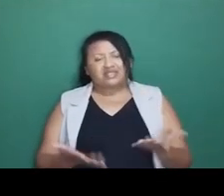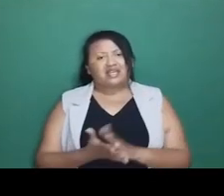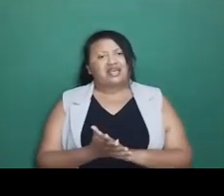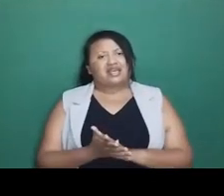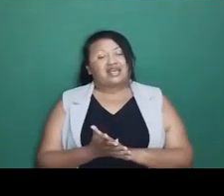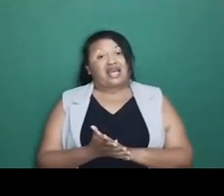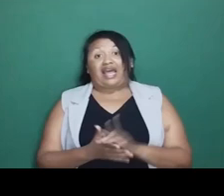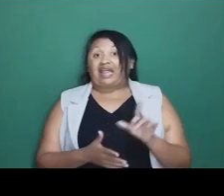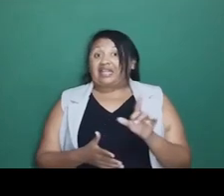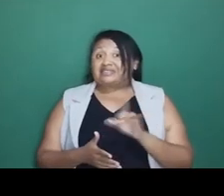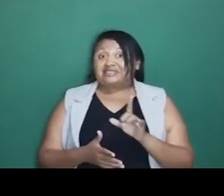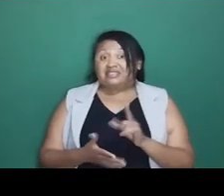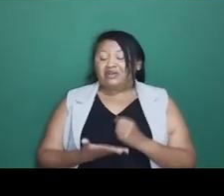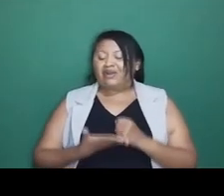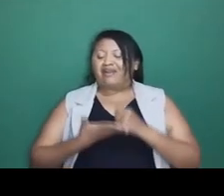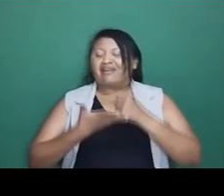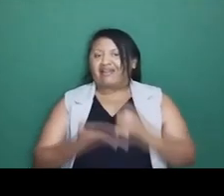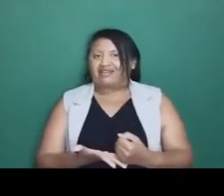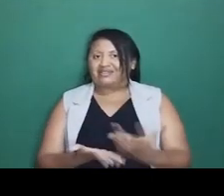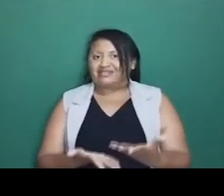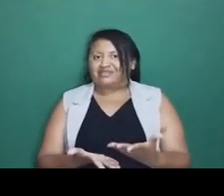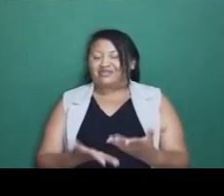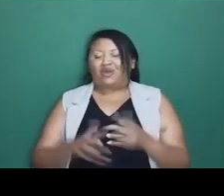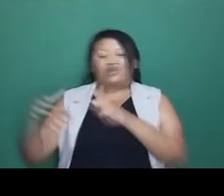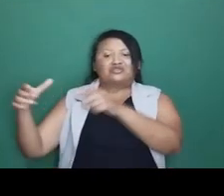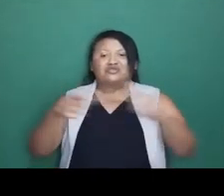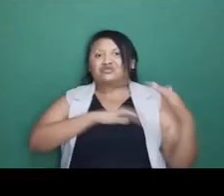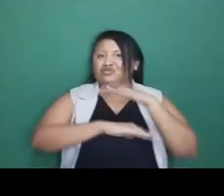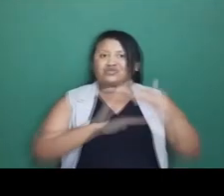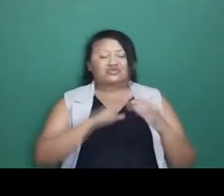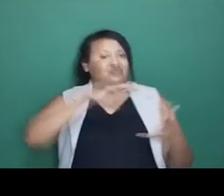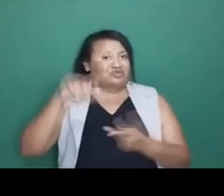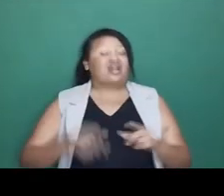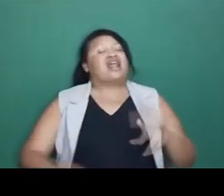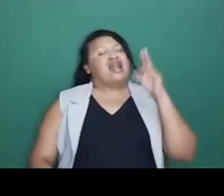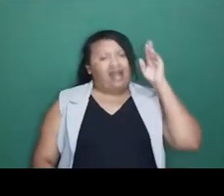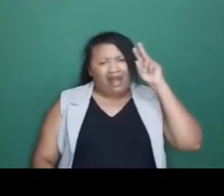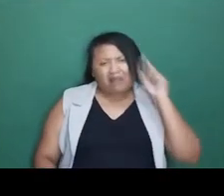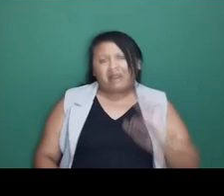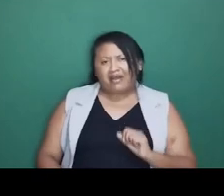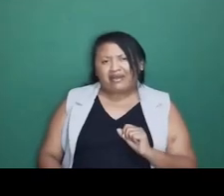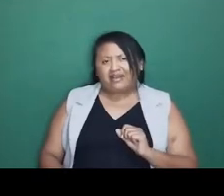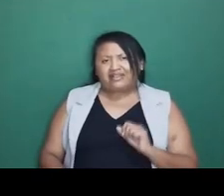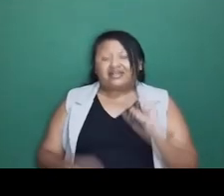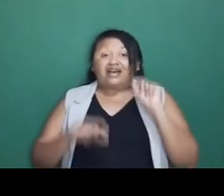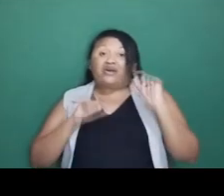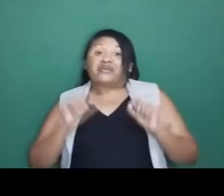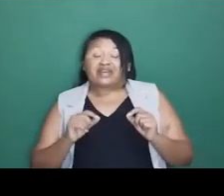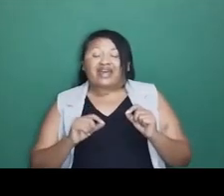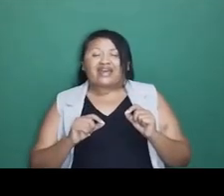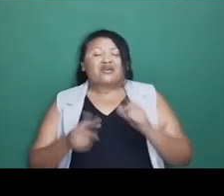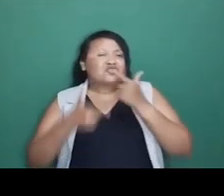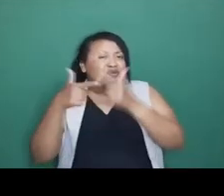eles não leva essa condição do mundo vale lembrar a crise obrigatória